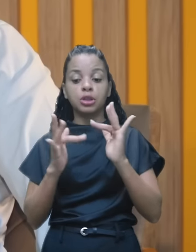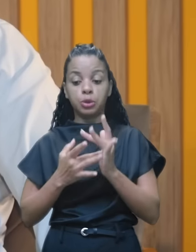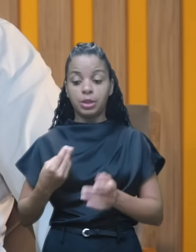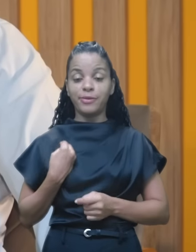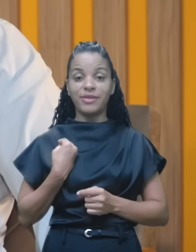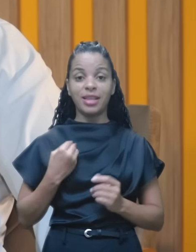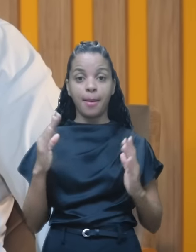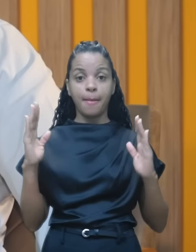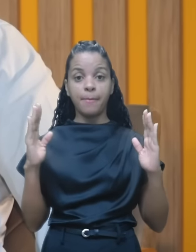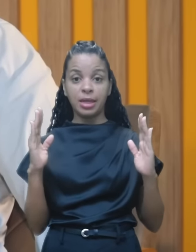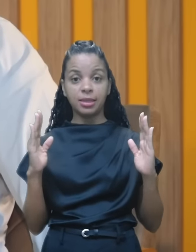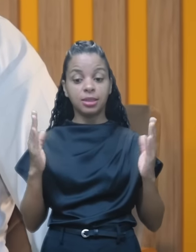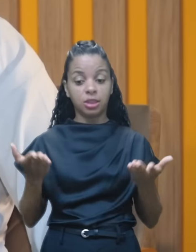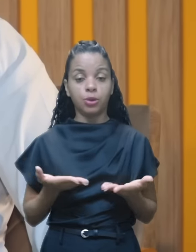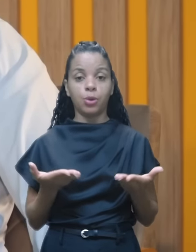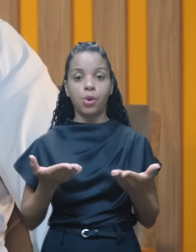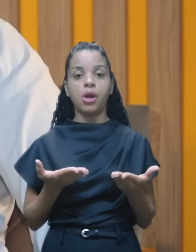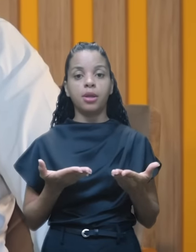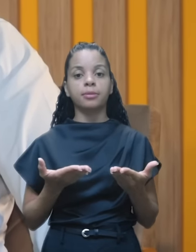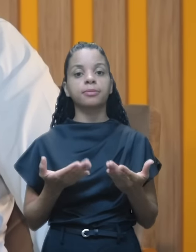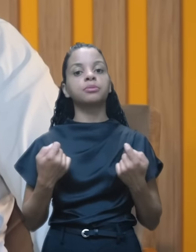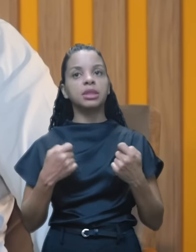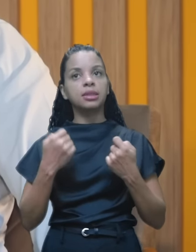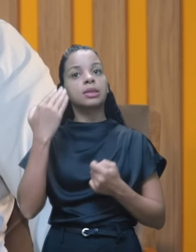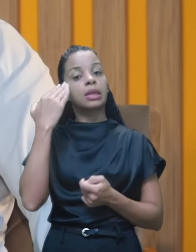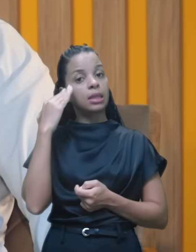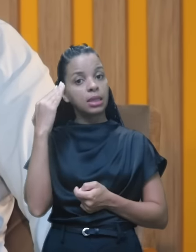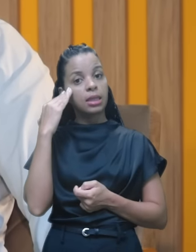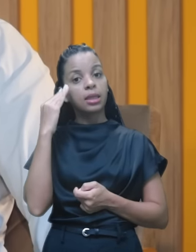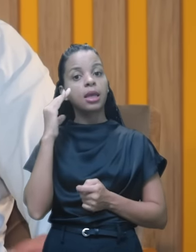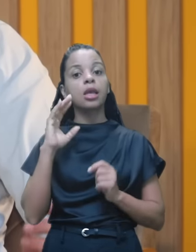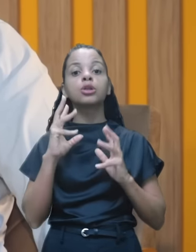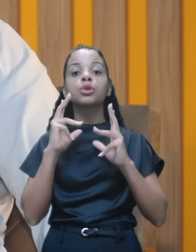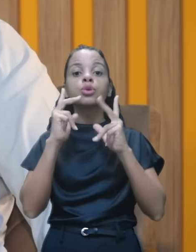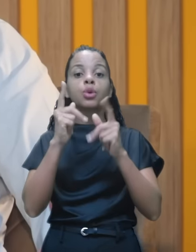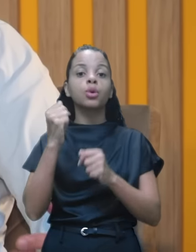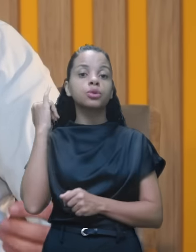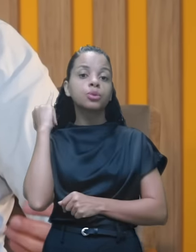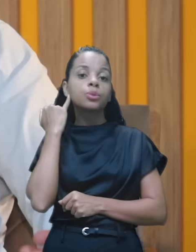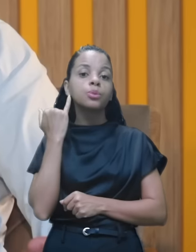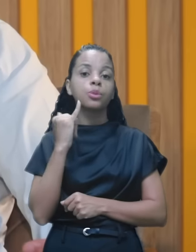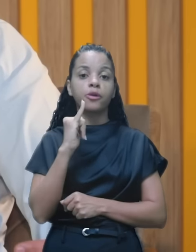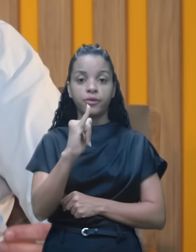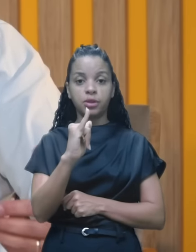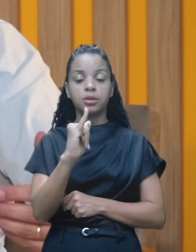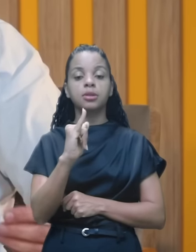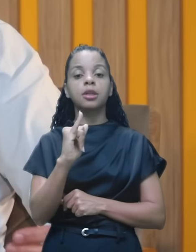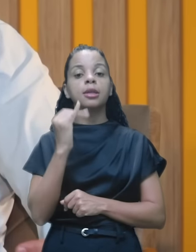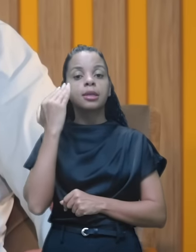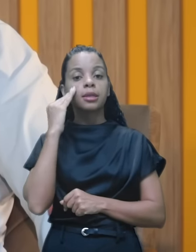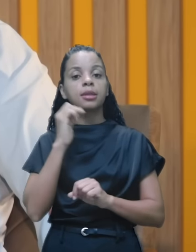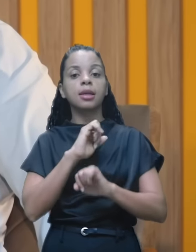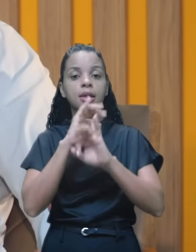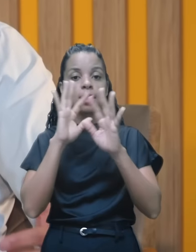presente. Esse tema enriquece a nossa compreensão dos eventos proféticos e nos lembra a realidade da presença